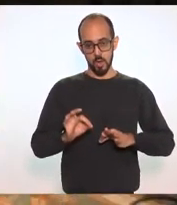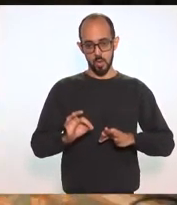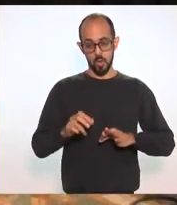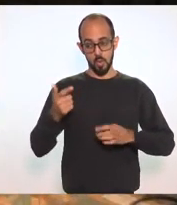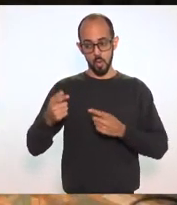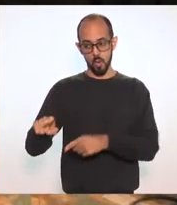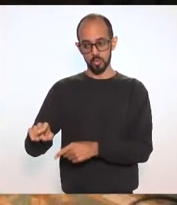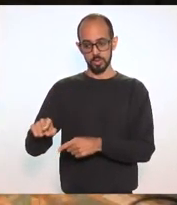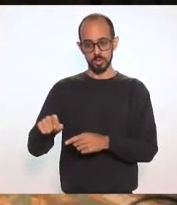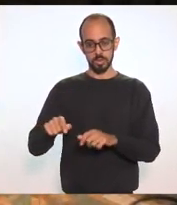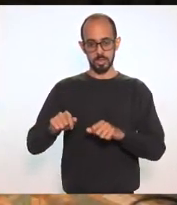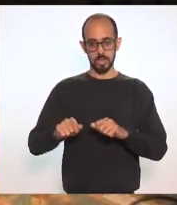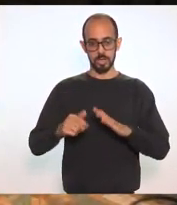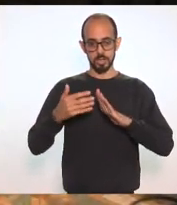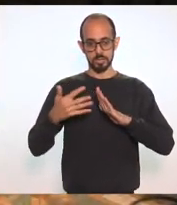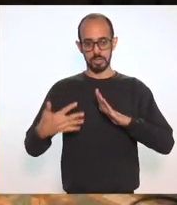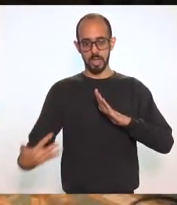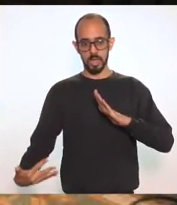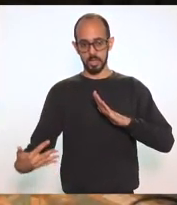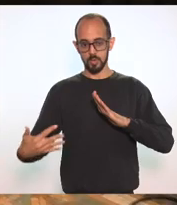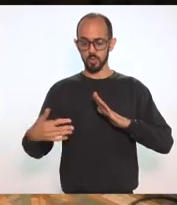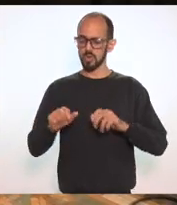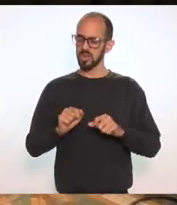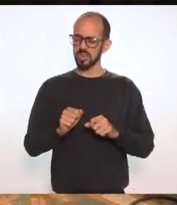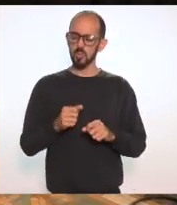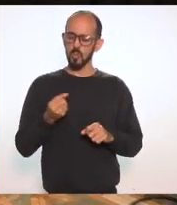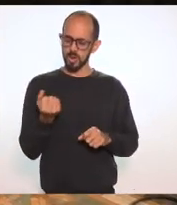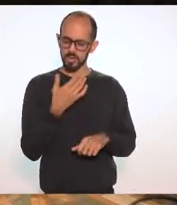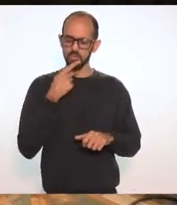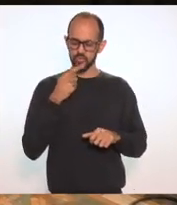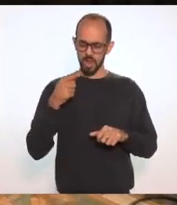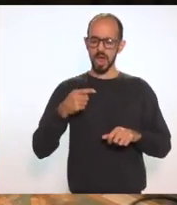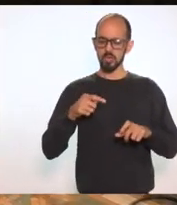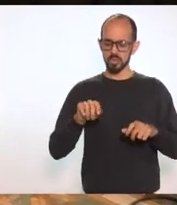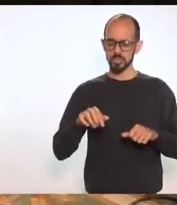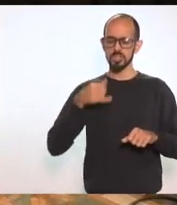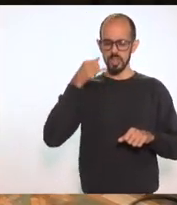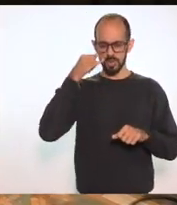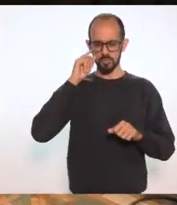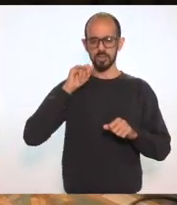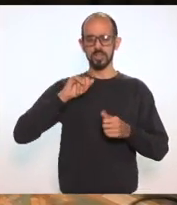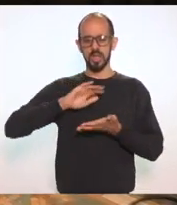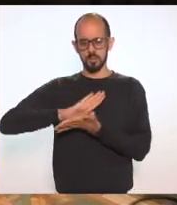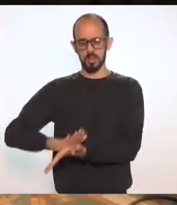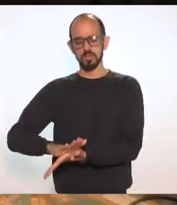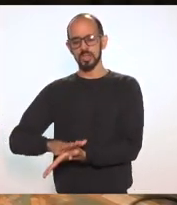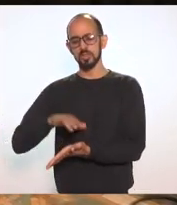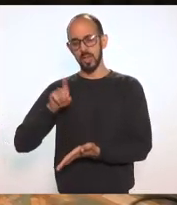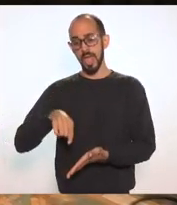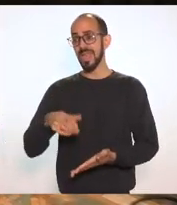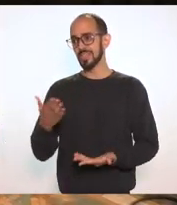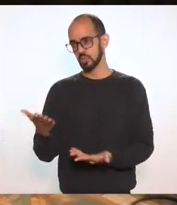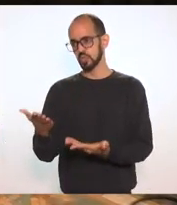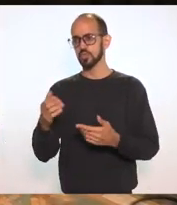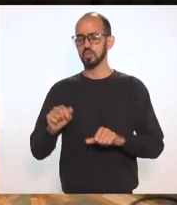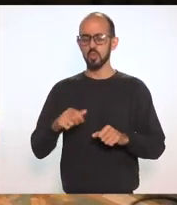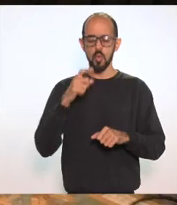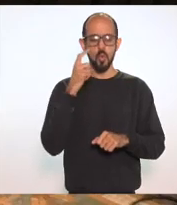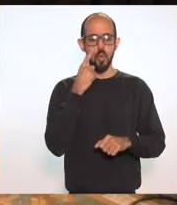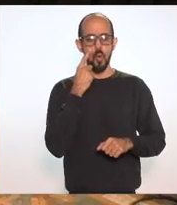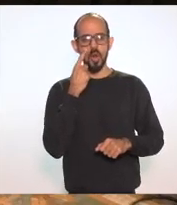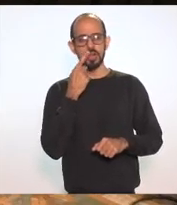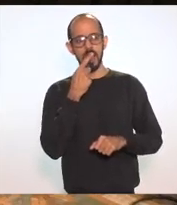quando eu falo do combate à intolerância religiosa nas nossas instituições, eu falo exatamente disso, do olhar que precisa ter